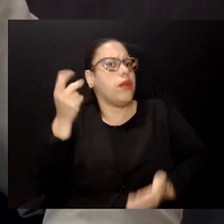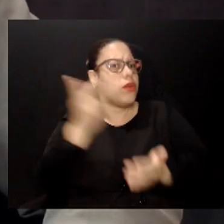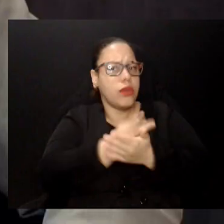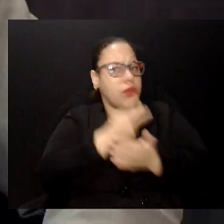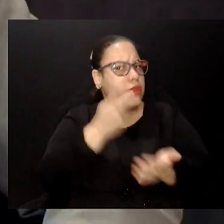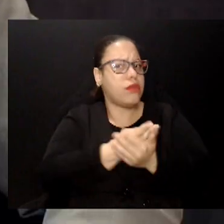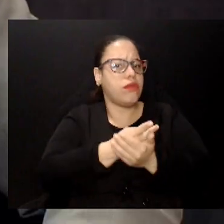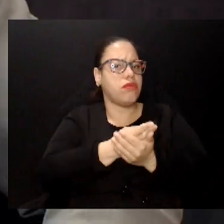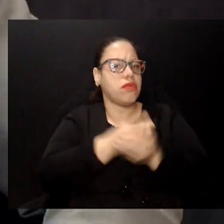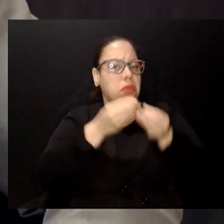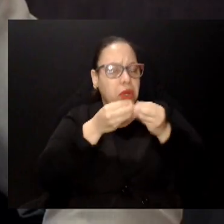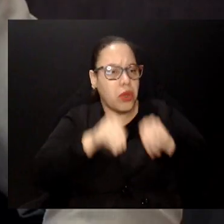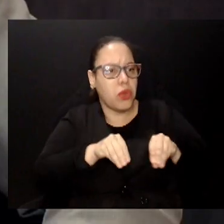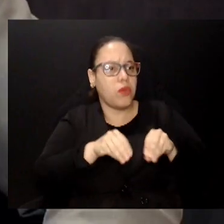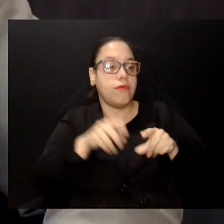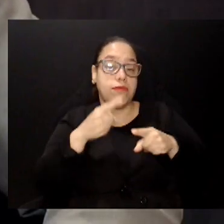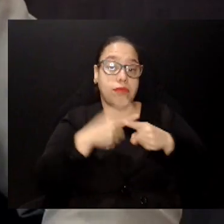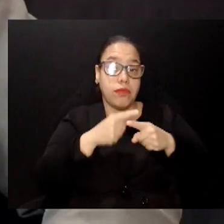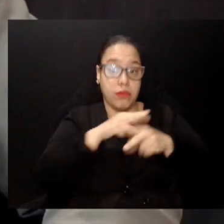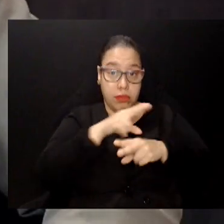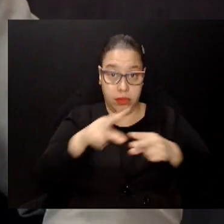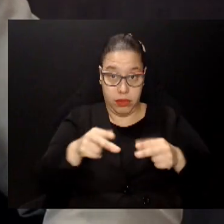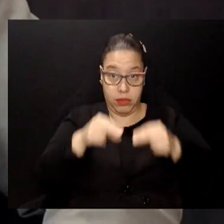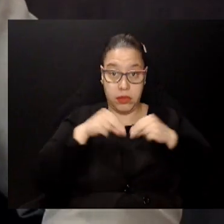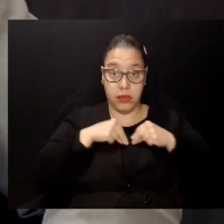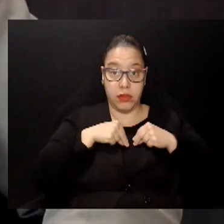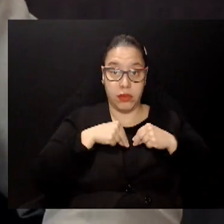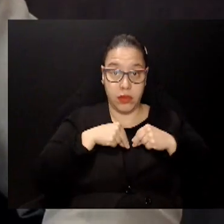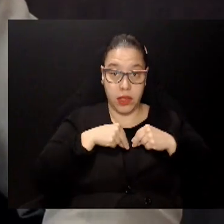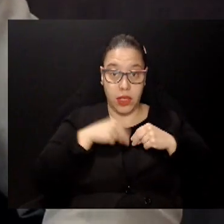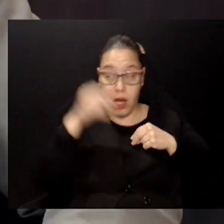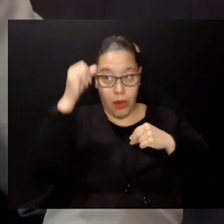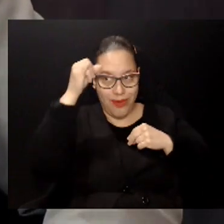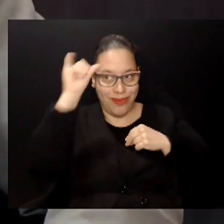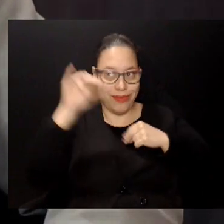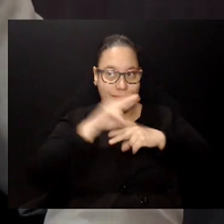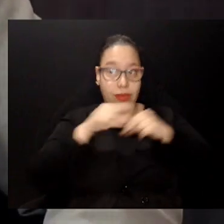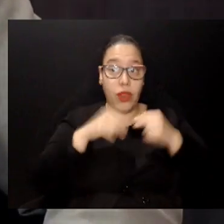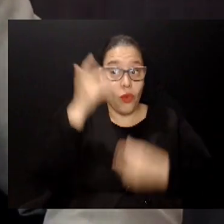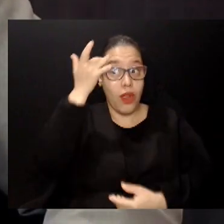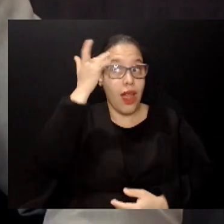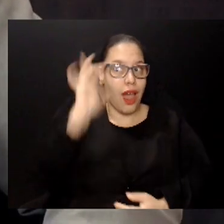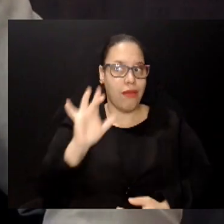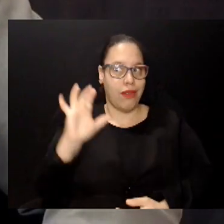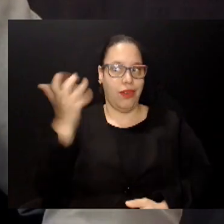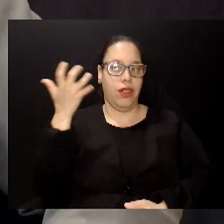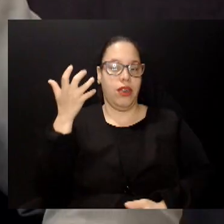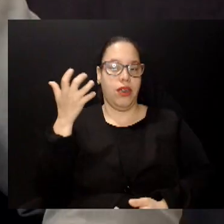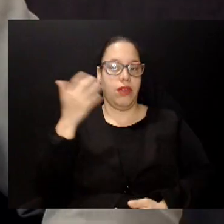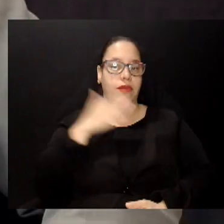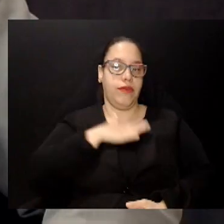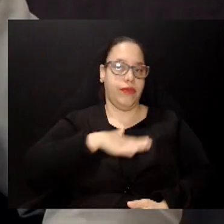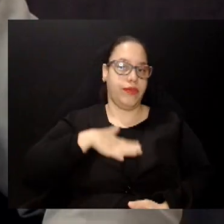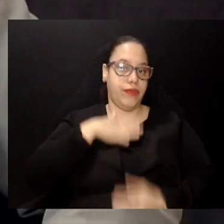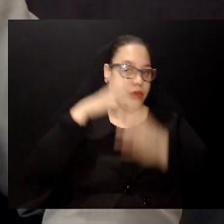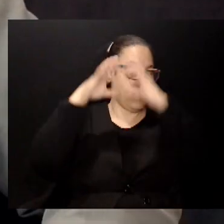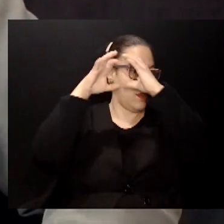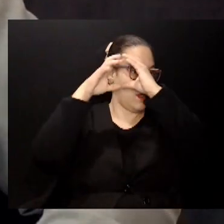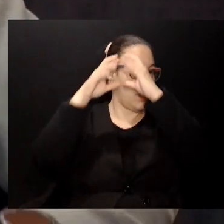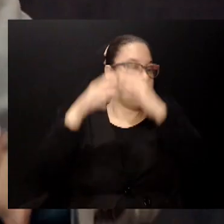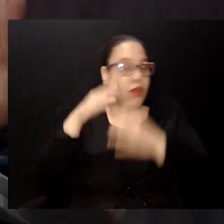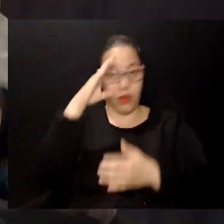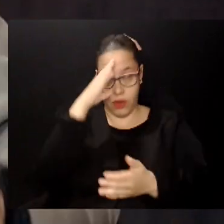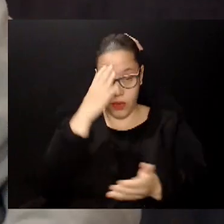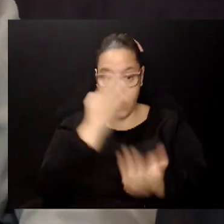prejudica? Porque a recompensa, a previsão de uma recompensa que você não sabe se vai acontecer, ela é muito mais agradável ao cérebro do que uma recompensa que você tem certeza que vai acontecer. Por